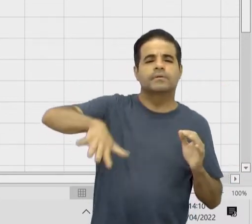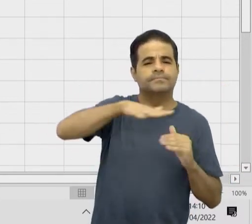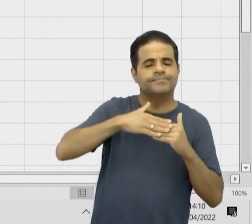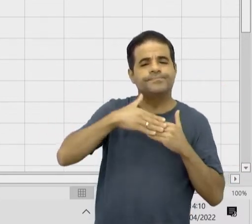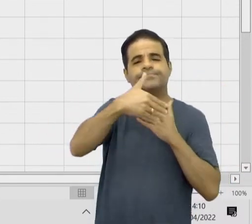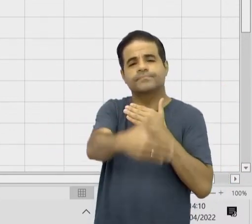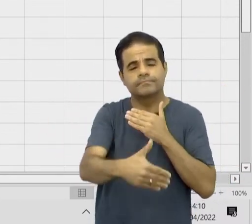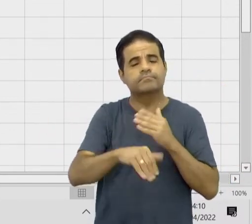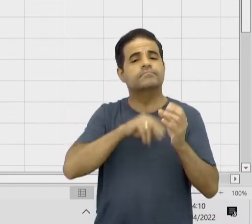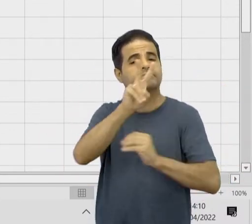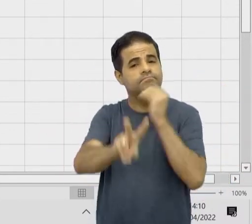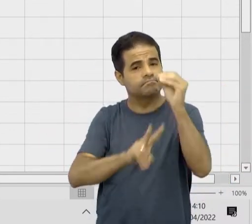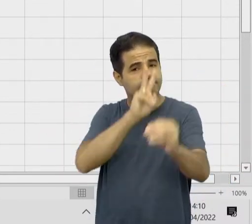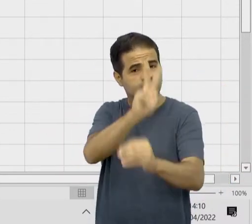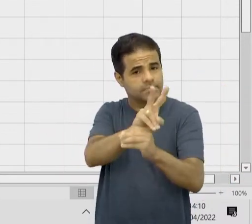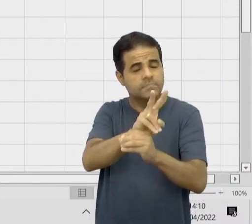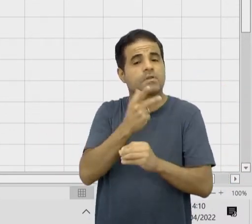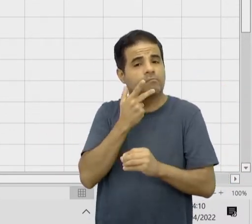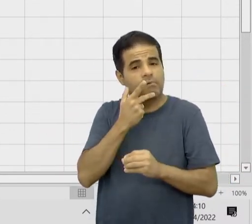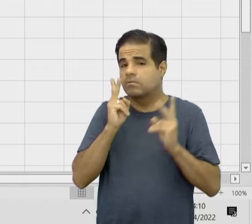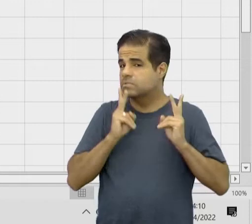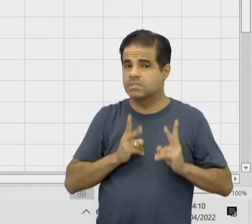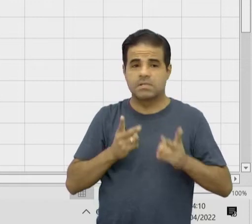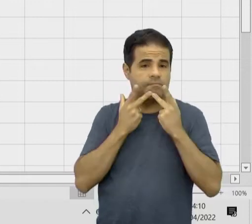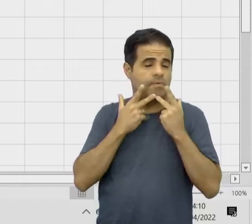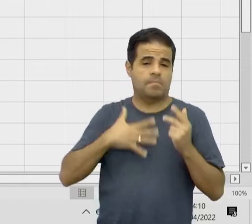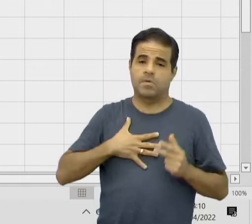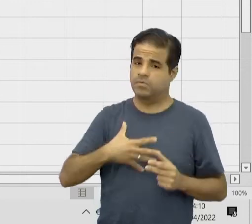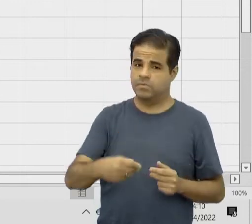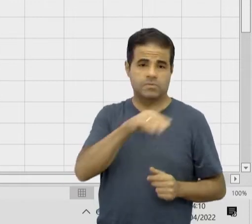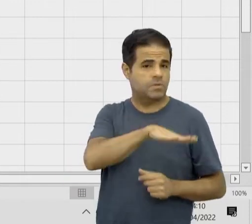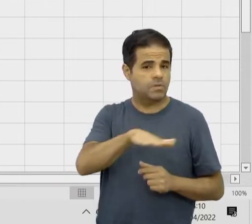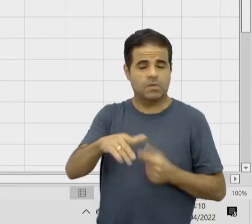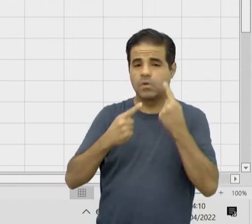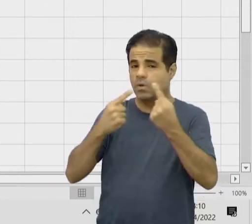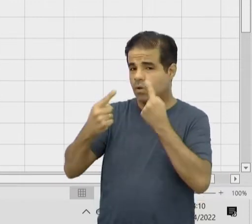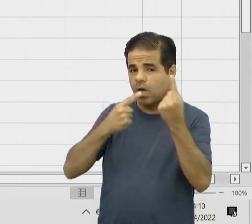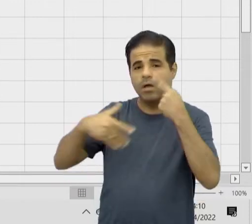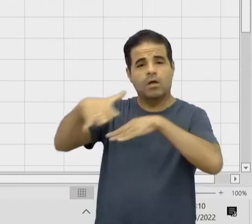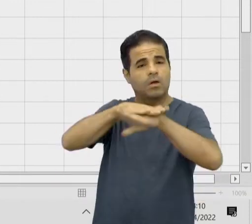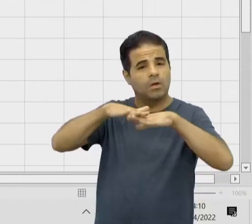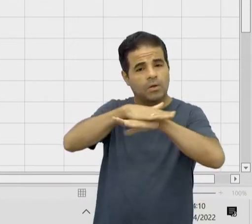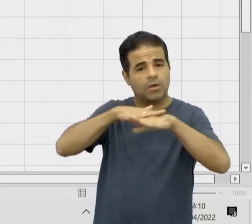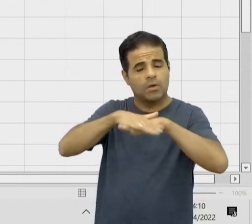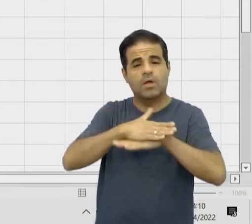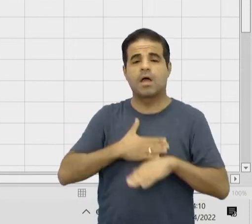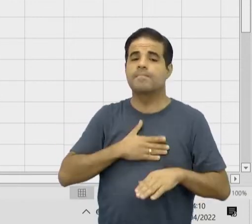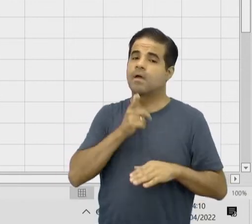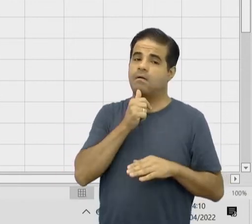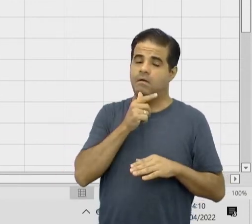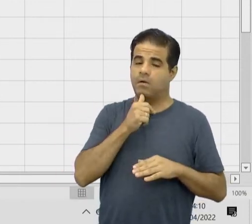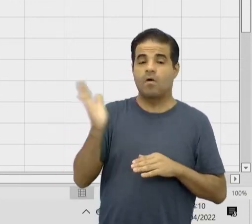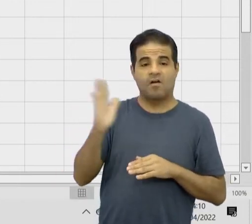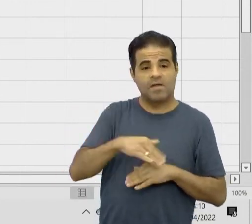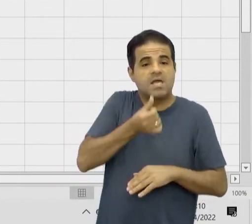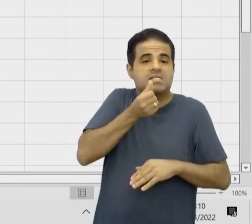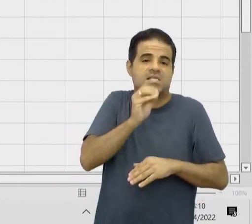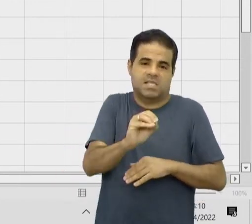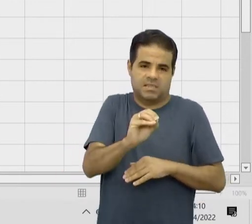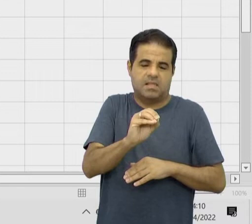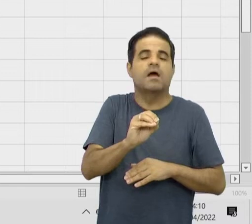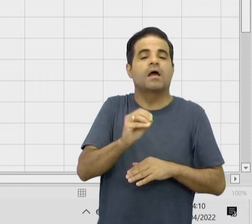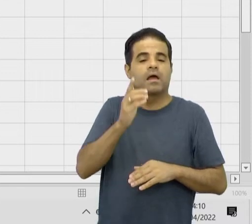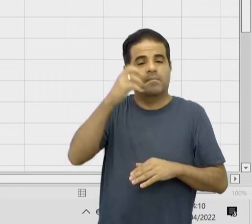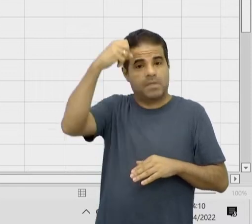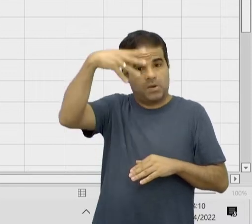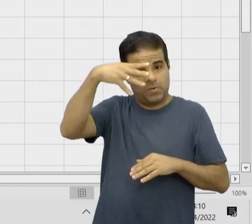também é importante. Eu falo sempre isso com os meus filhos. Exato. A minha água vem 60 e a minha luz